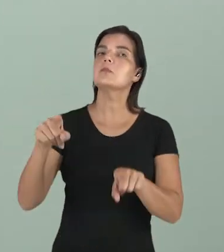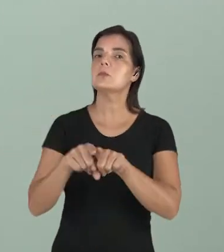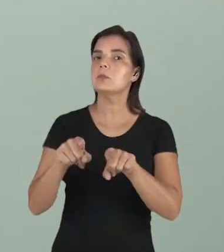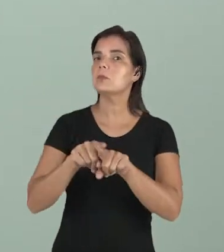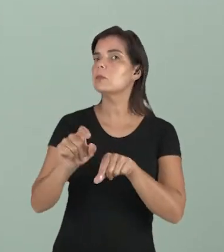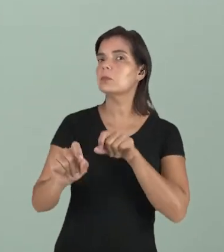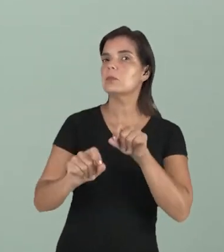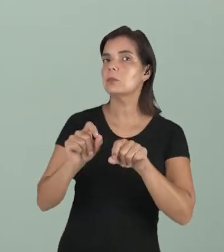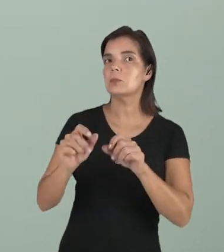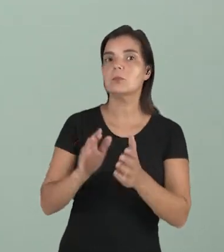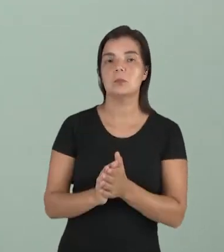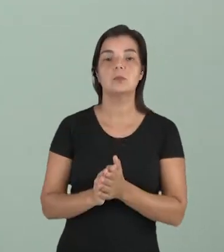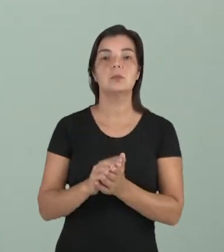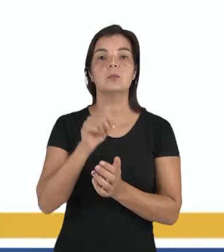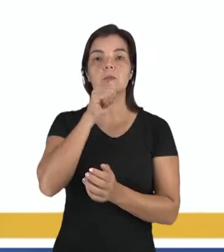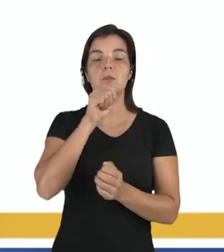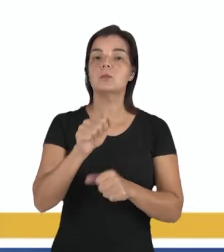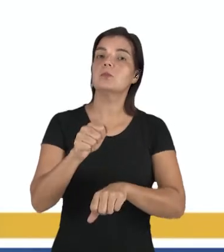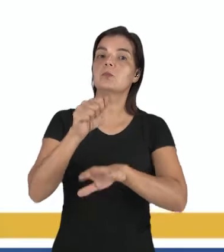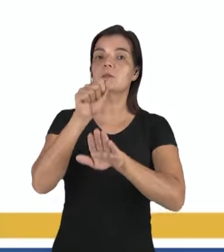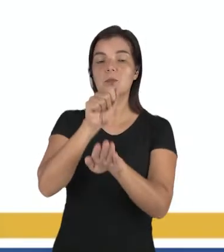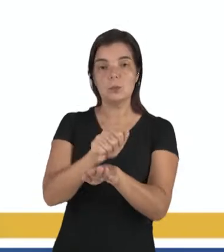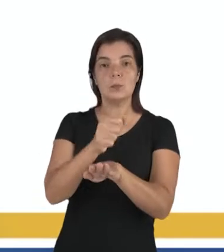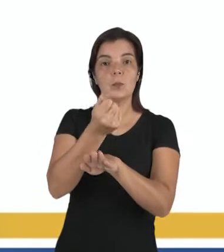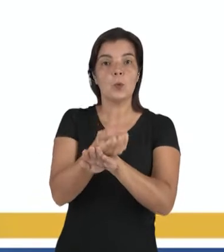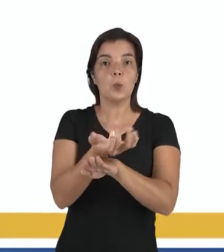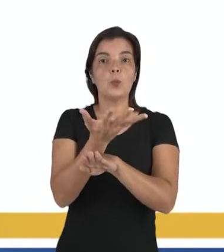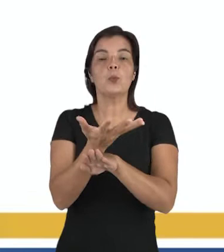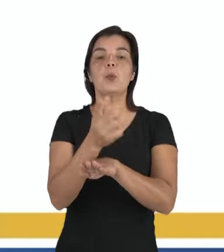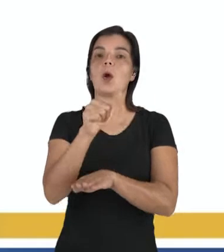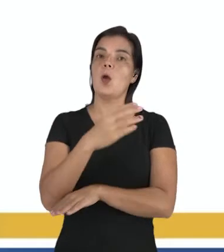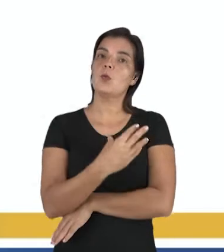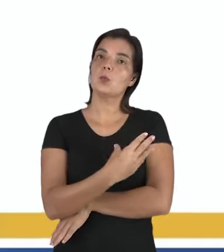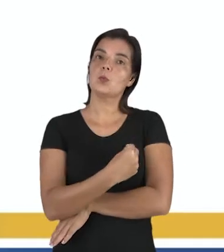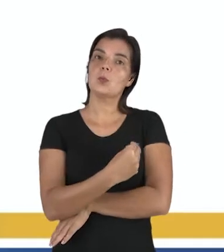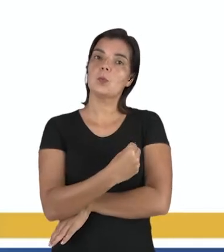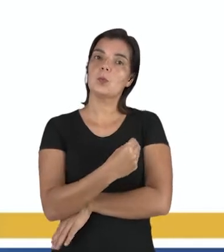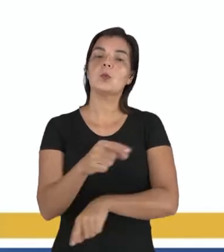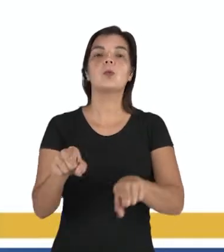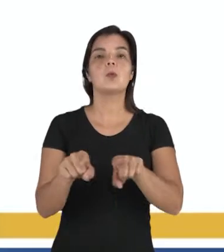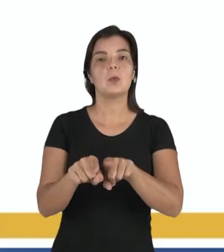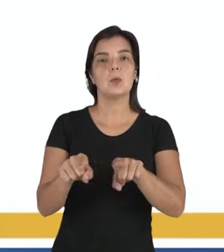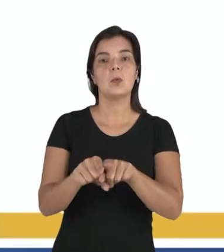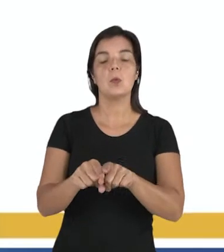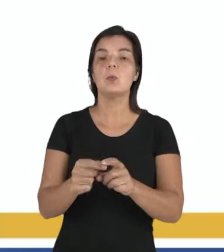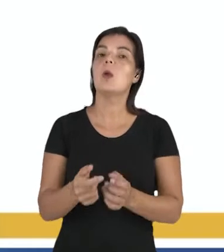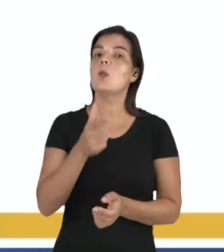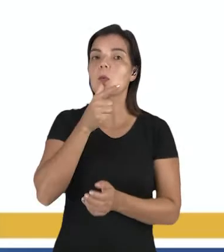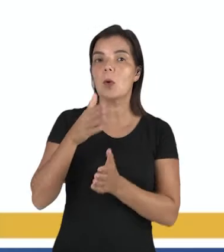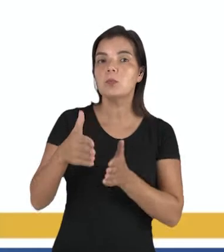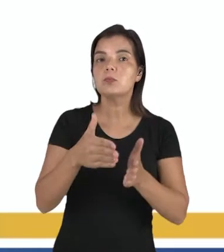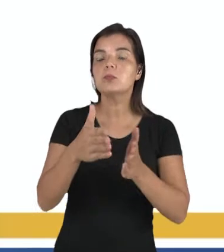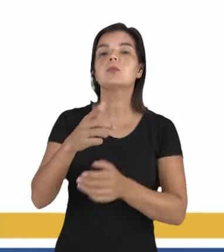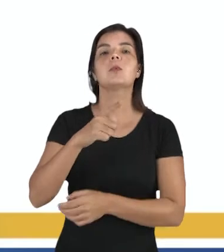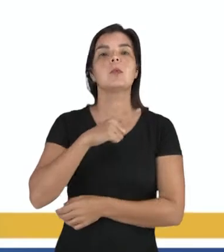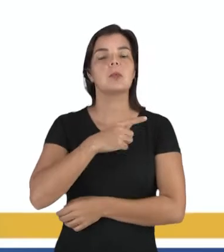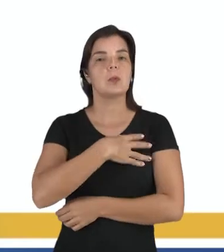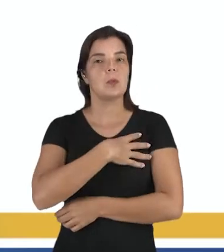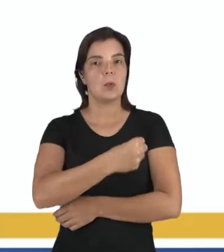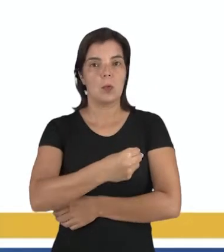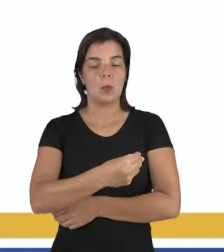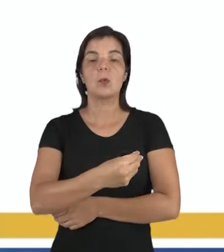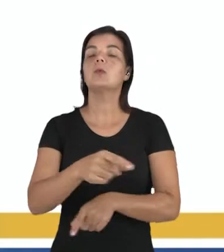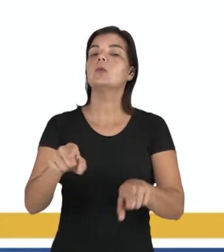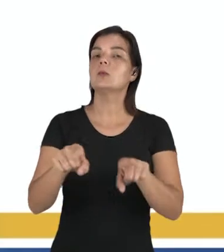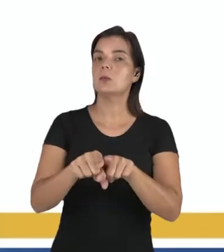disse que a baleia é um mamífero, que mesmo sendo aquática, ela tem os filhotes